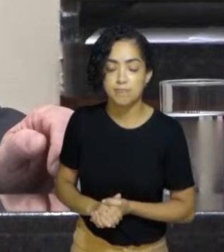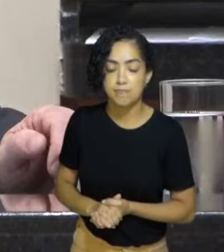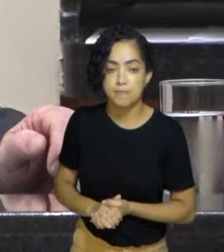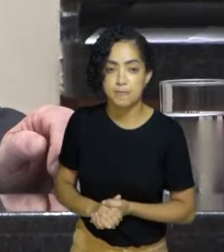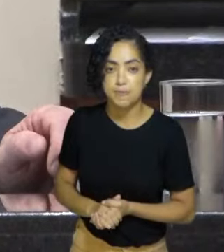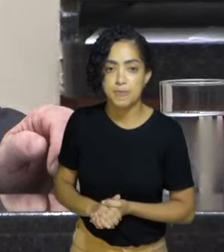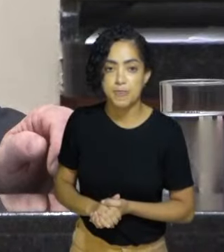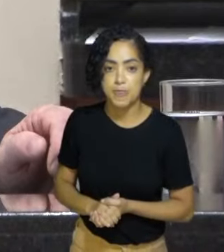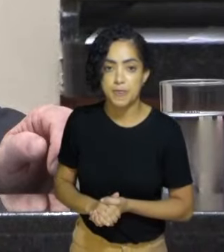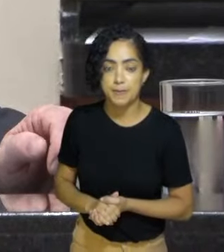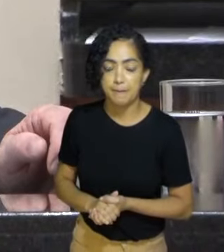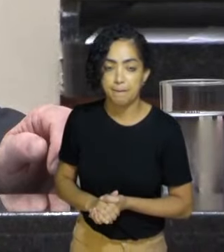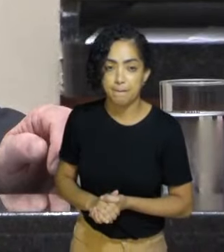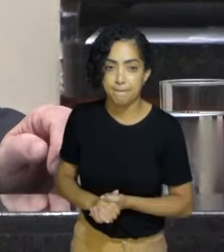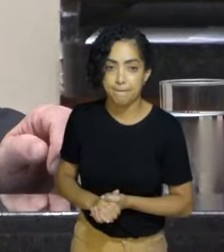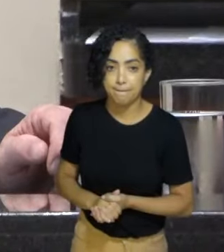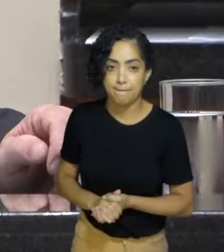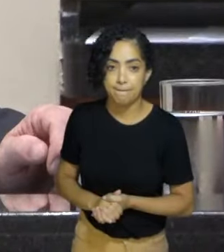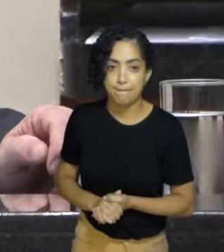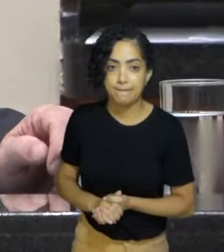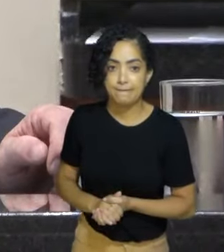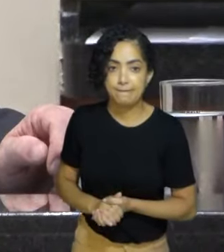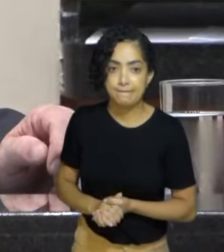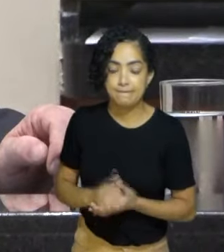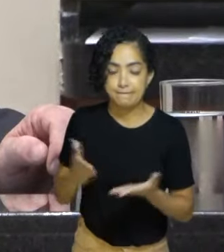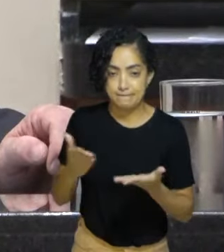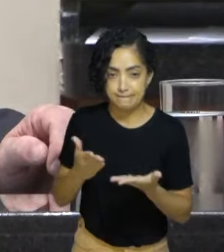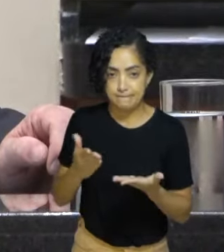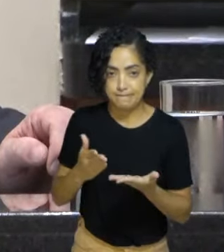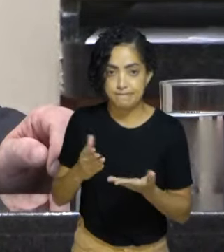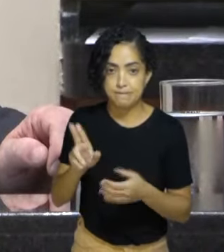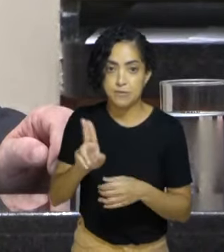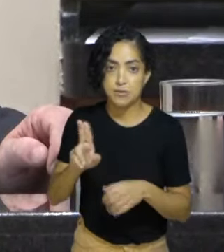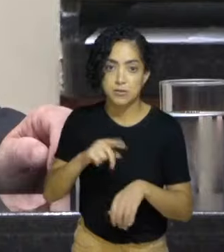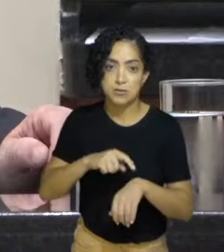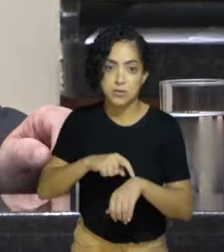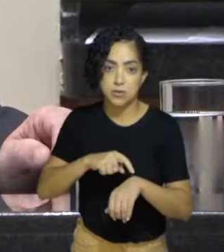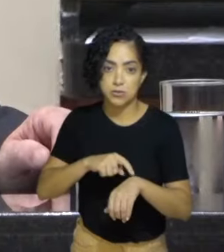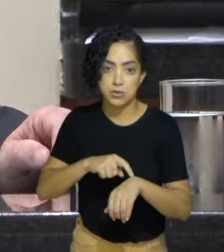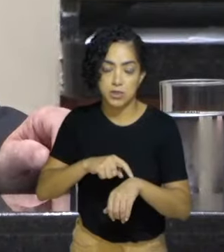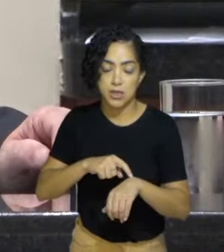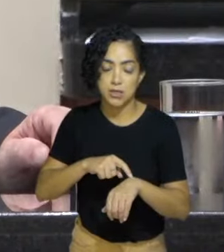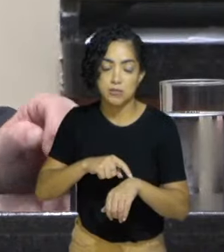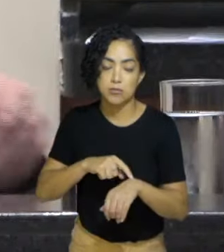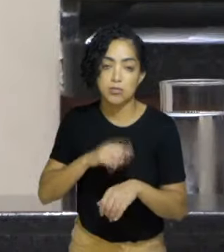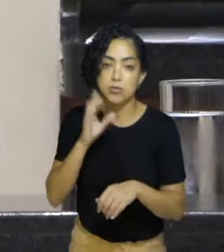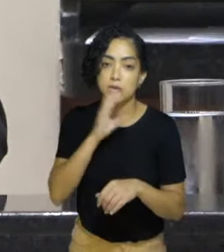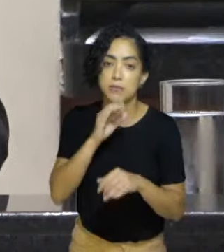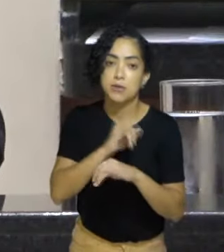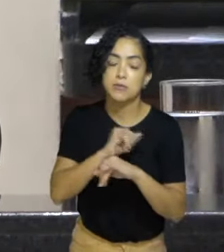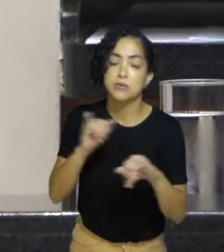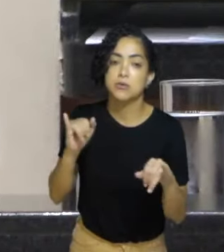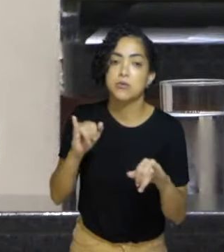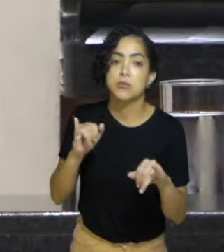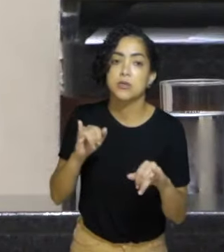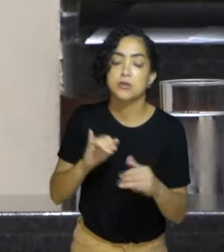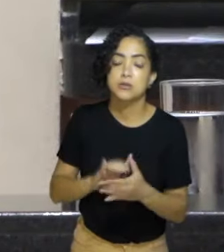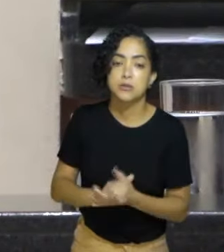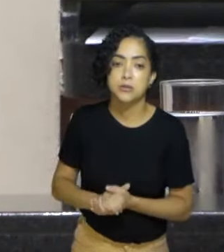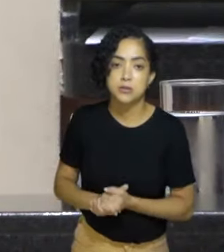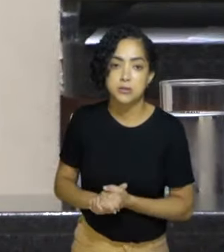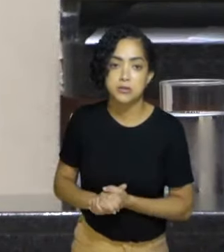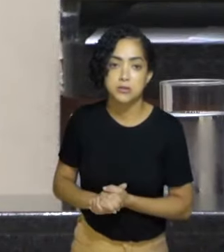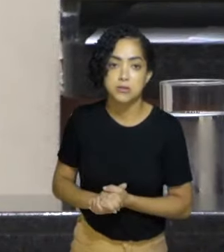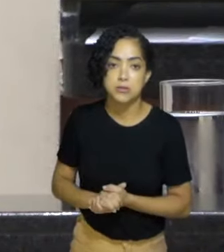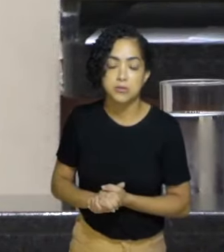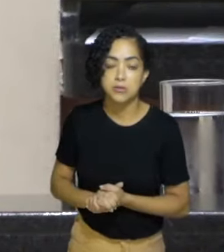Vossa Excelência, que fará uso da palavra em breves comunicações. Senhor presidente, lhe concedo